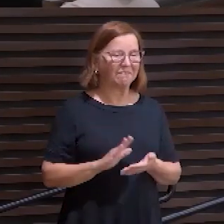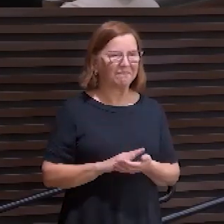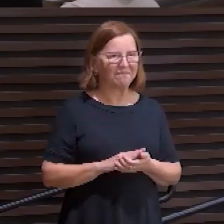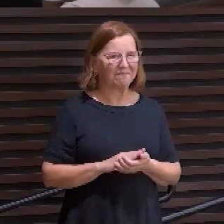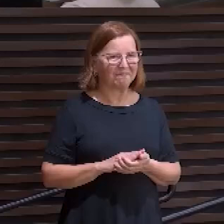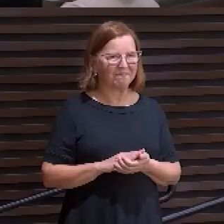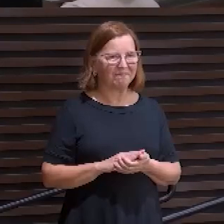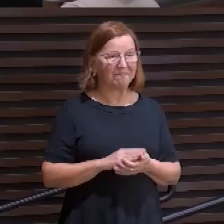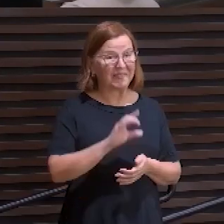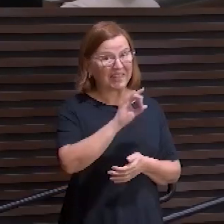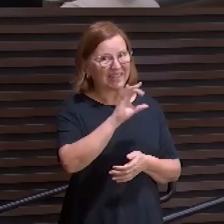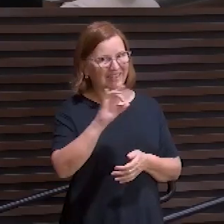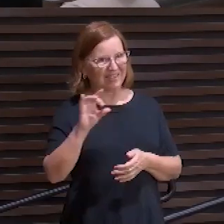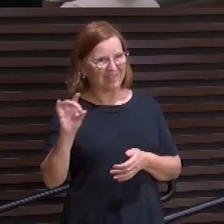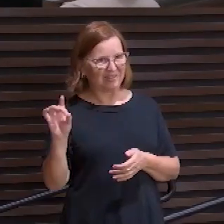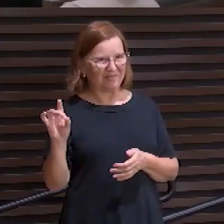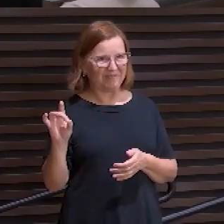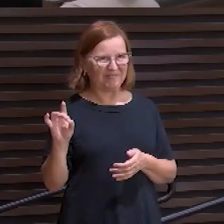Cada um,